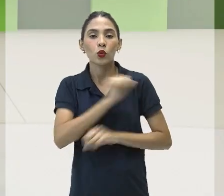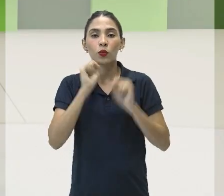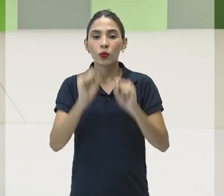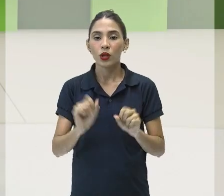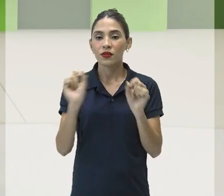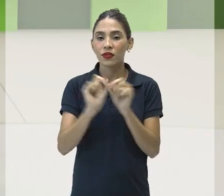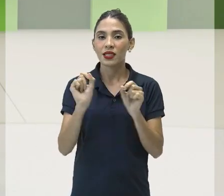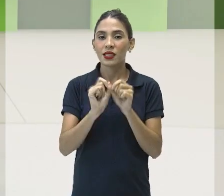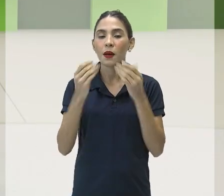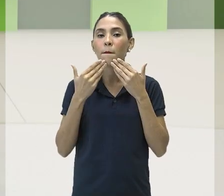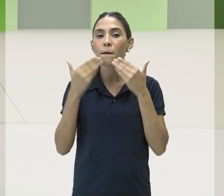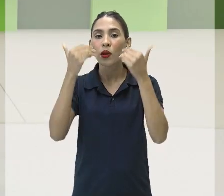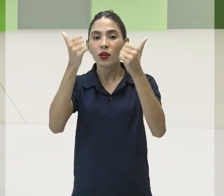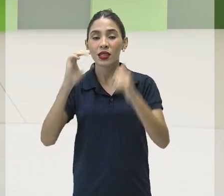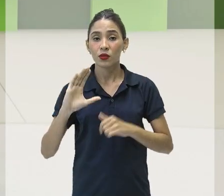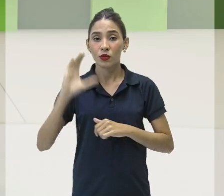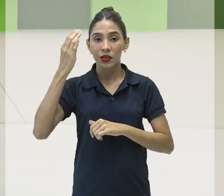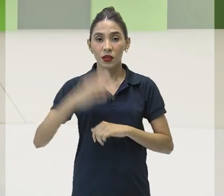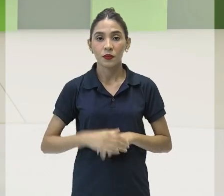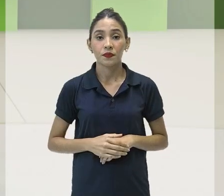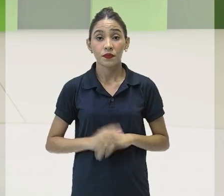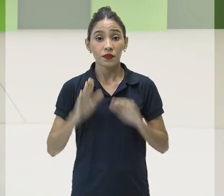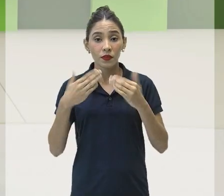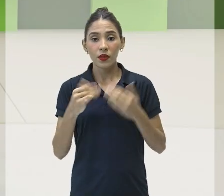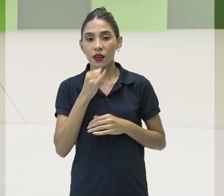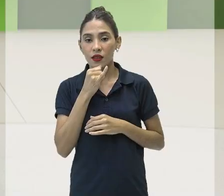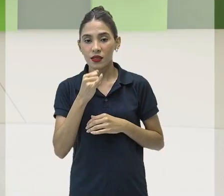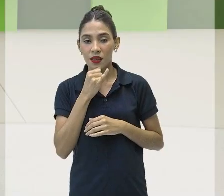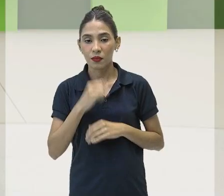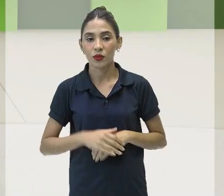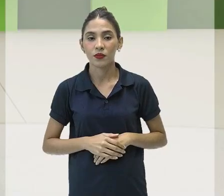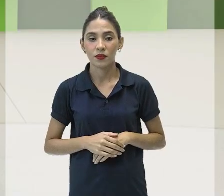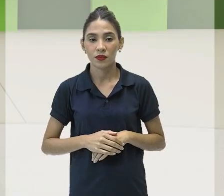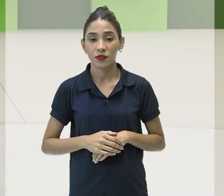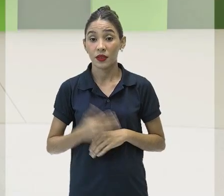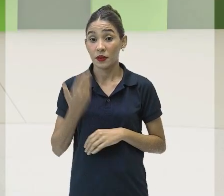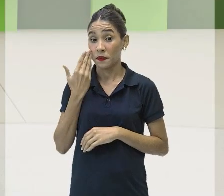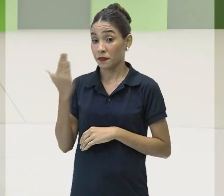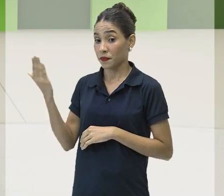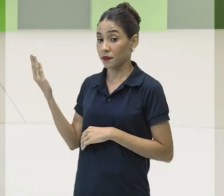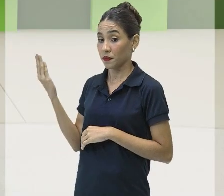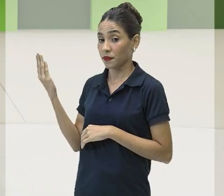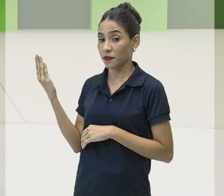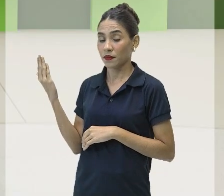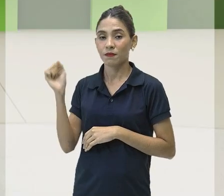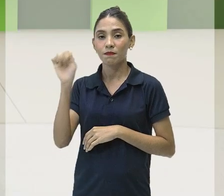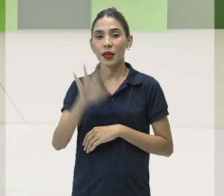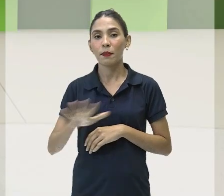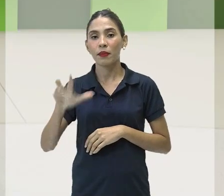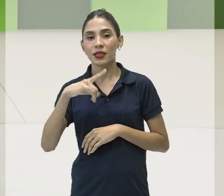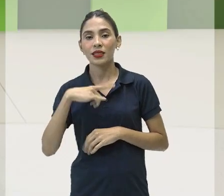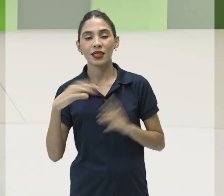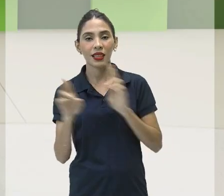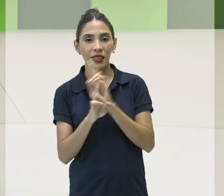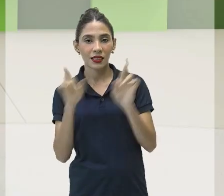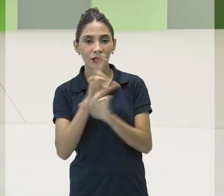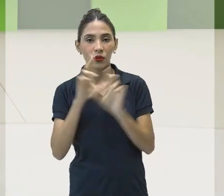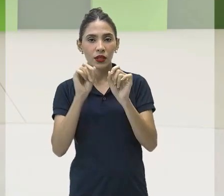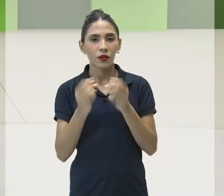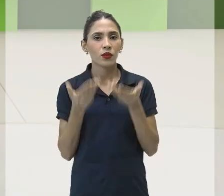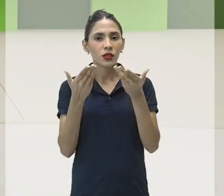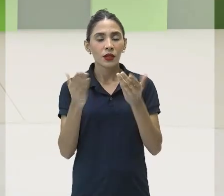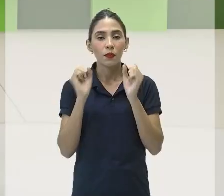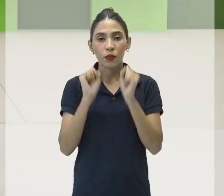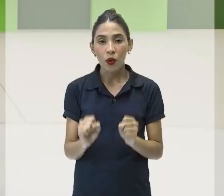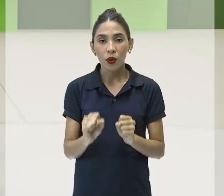para melhorar essa situação. Então, ela trouxe alguns exemplos. Aqui a gente observa algumas imagens relacionadas ao que você